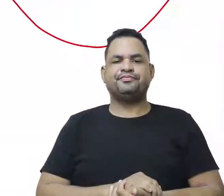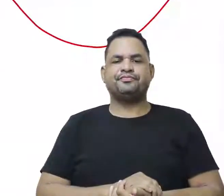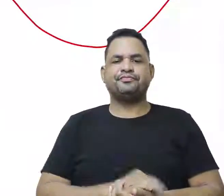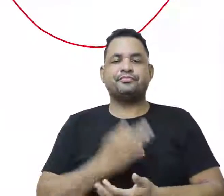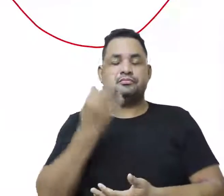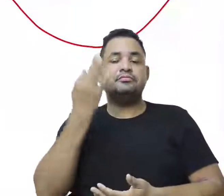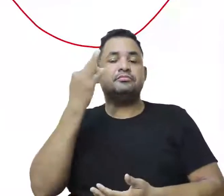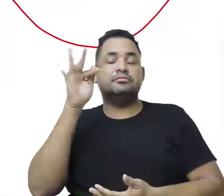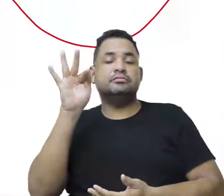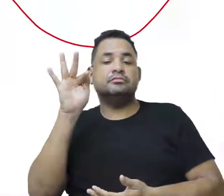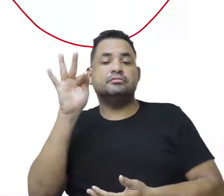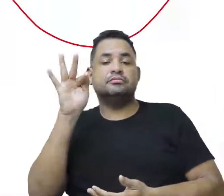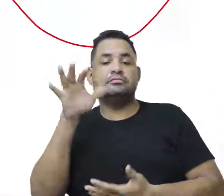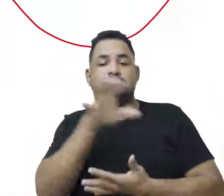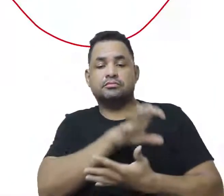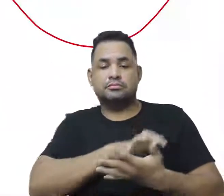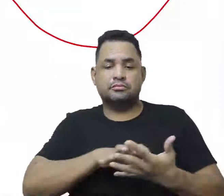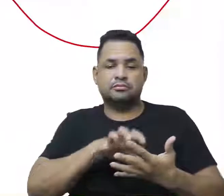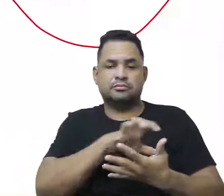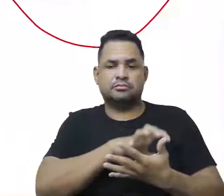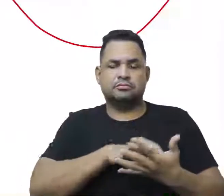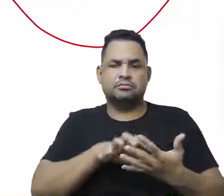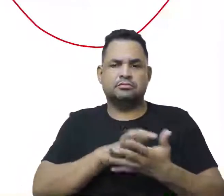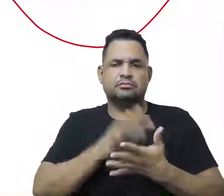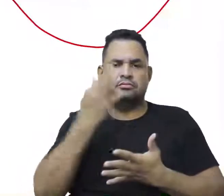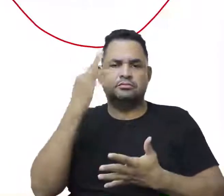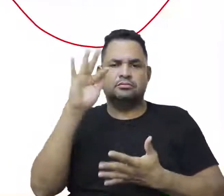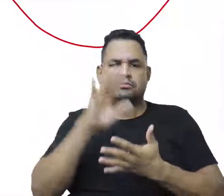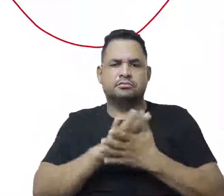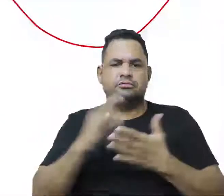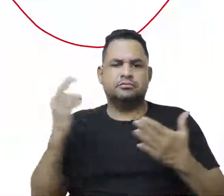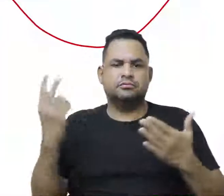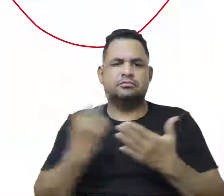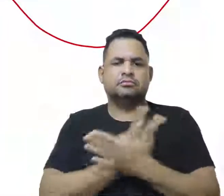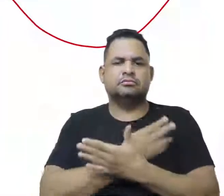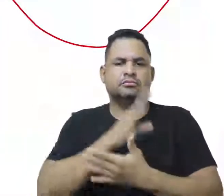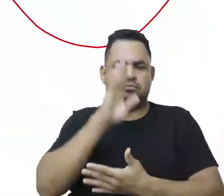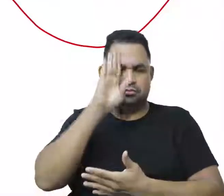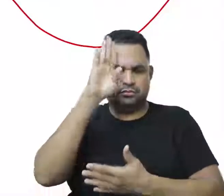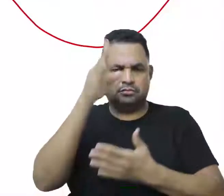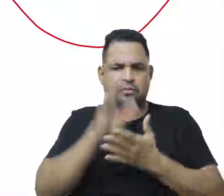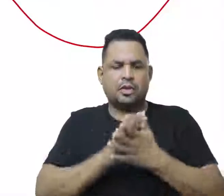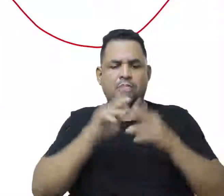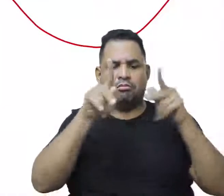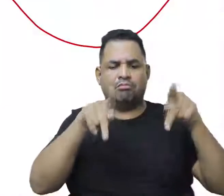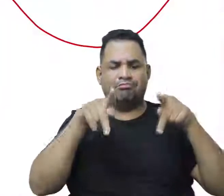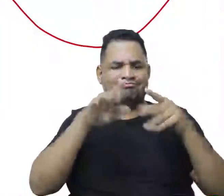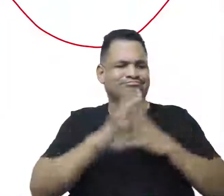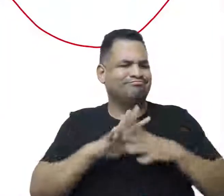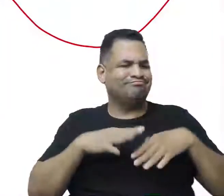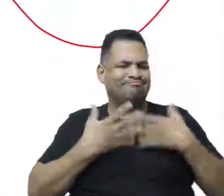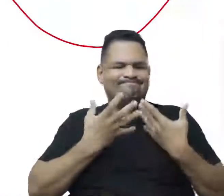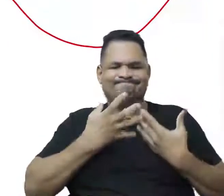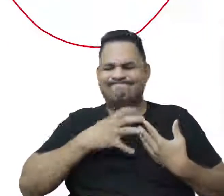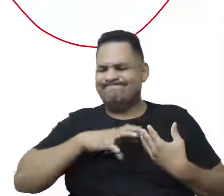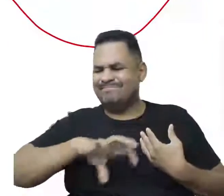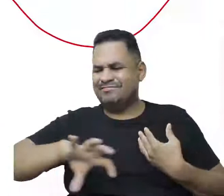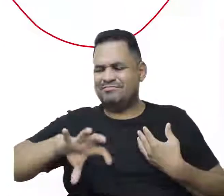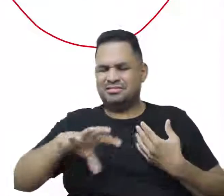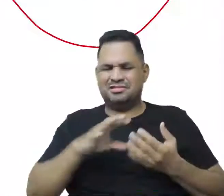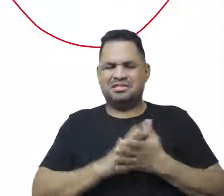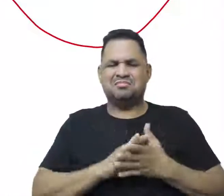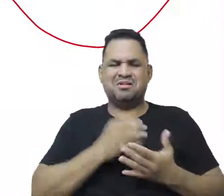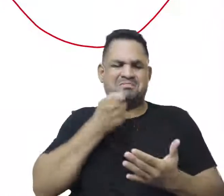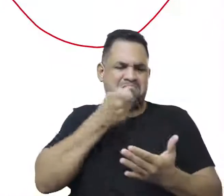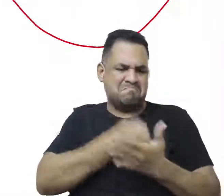a França né a Revolução Francesa ela ocorreu principalmente porque o povo não aguentava mais pagar os